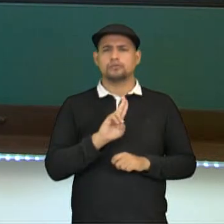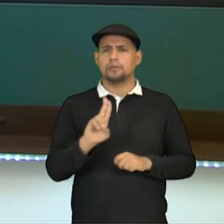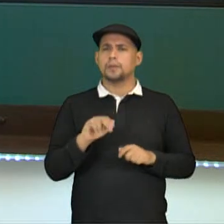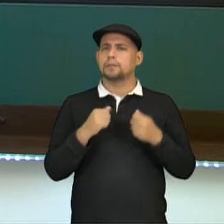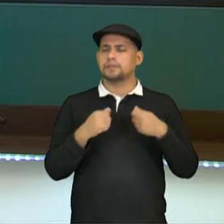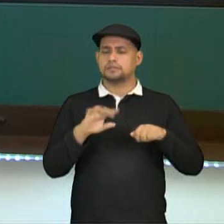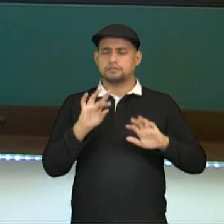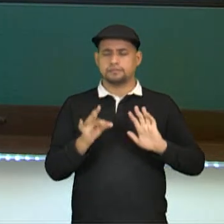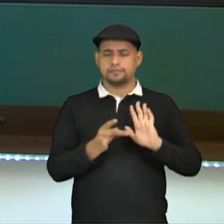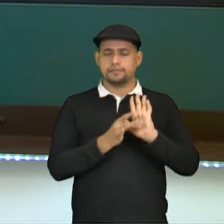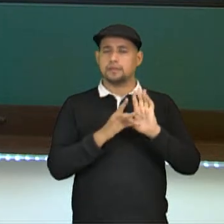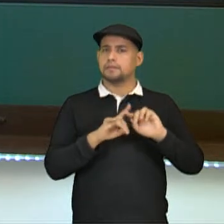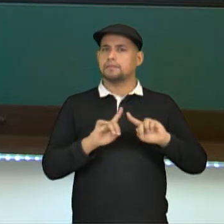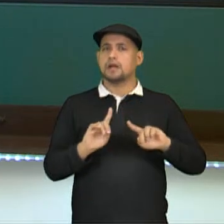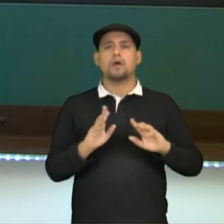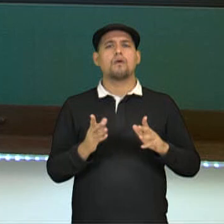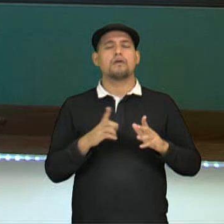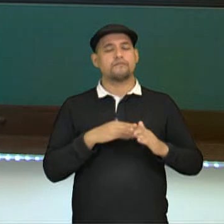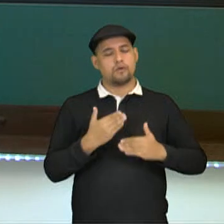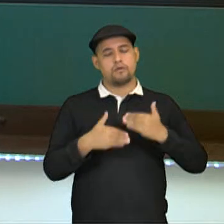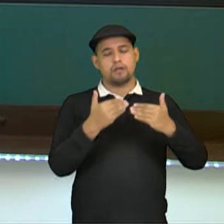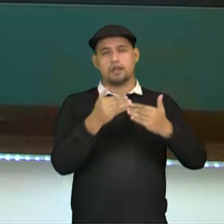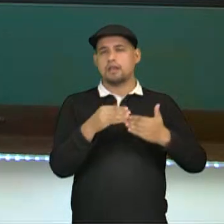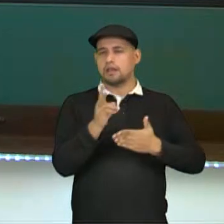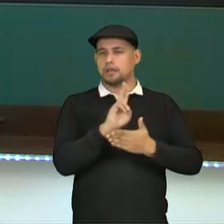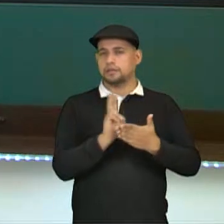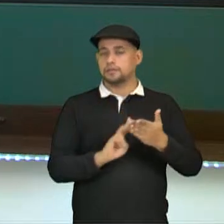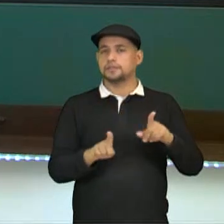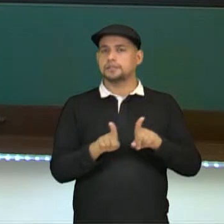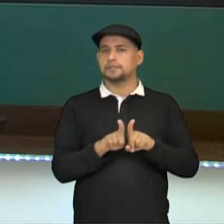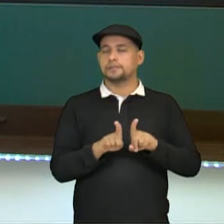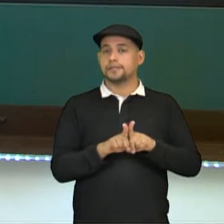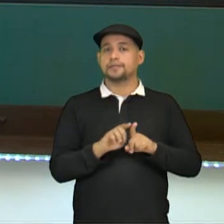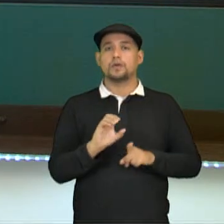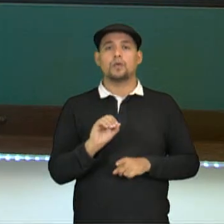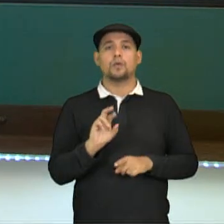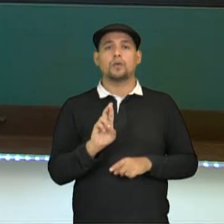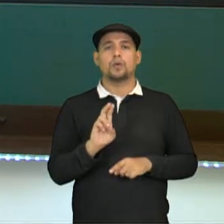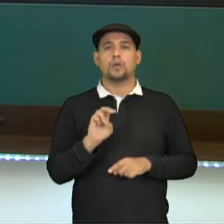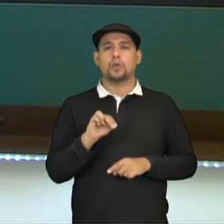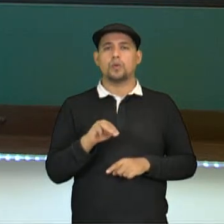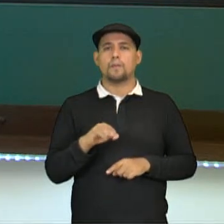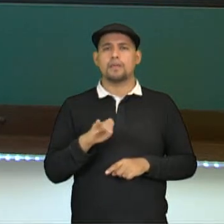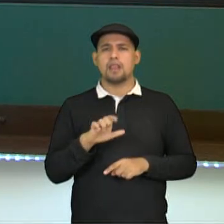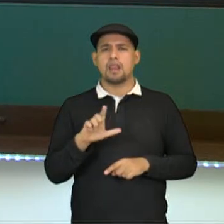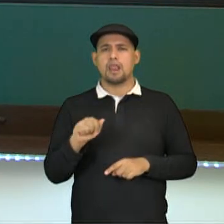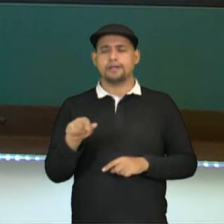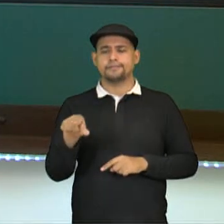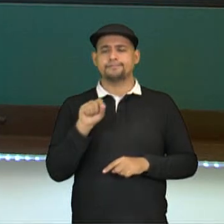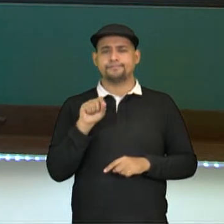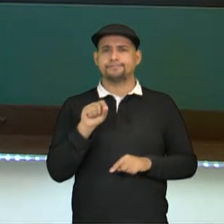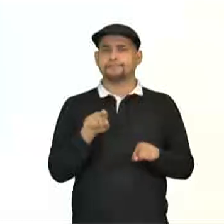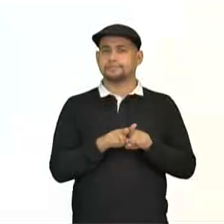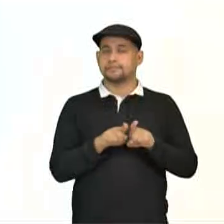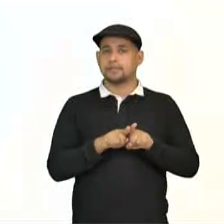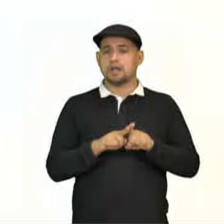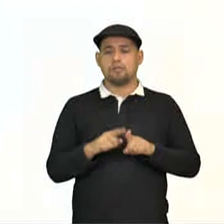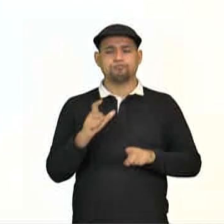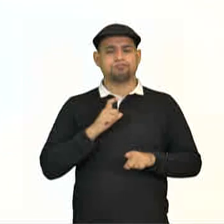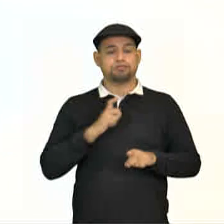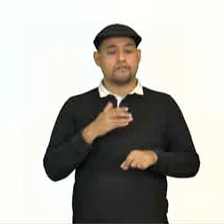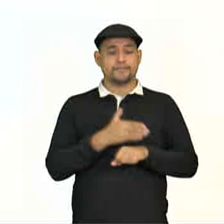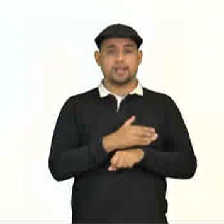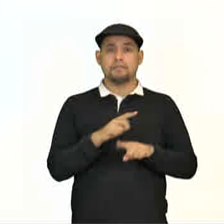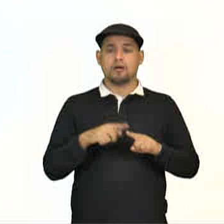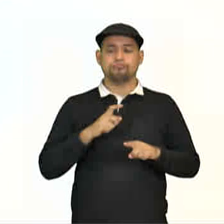afirmar isso, né? E vamos aqui continuar a leitura. Orunmila resolveu rever sua escolha. A riqueza vem,